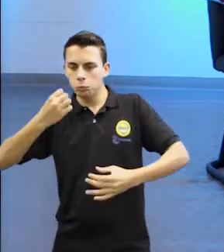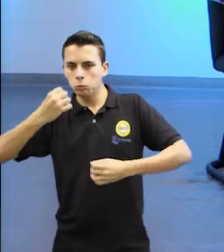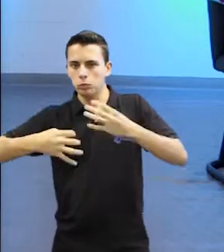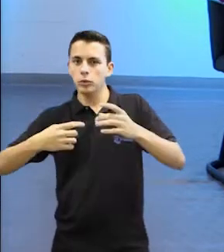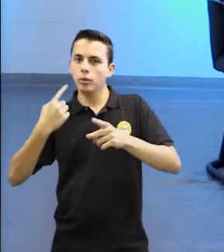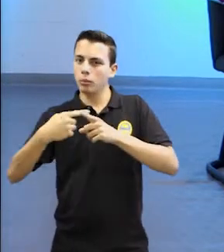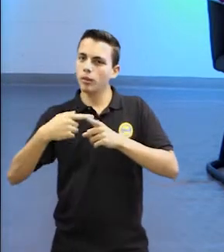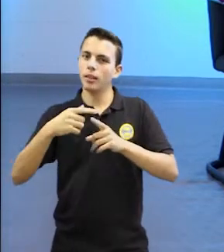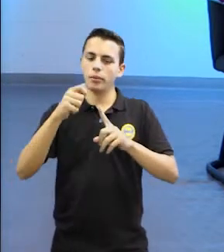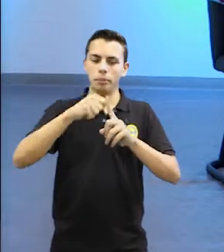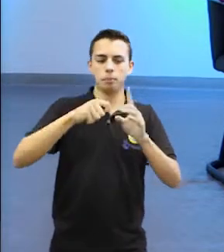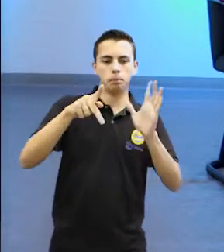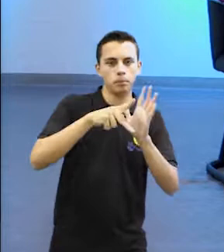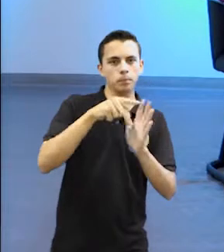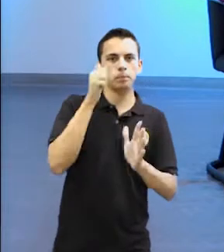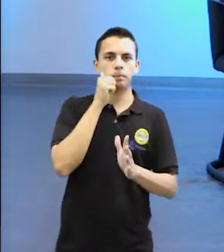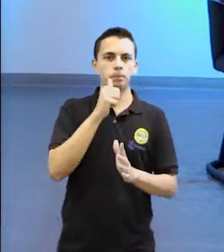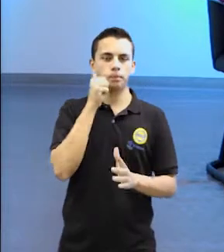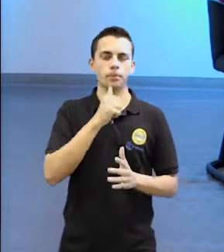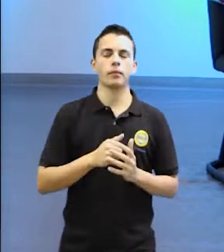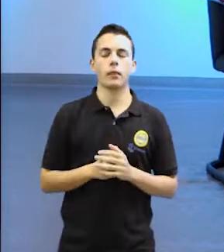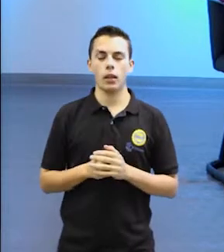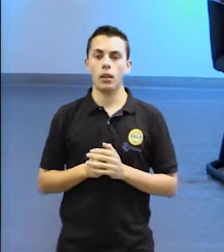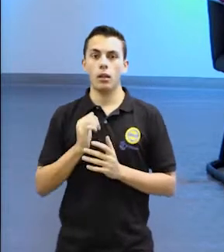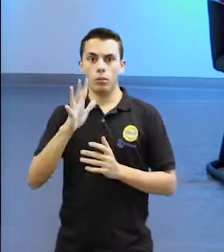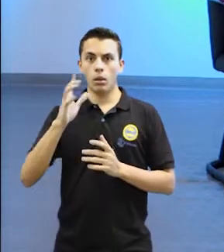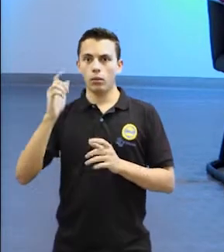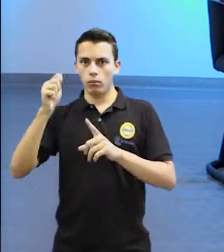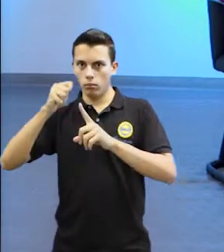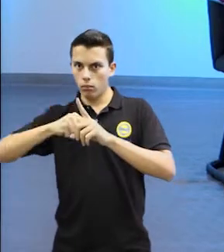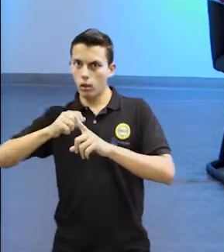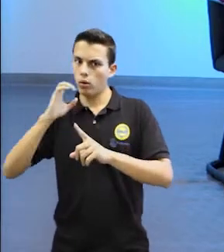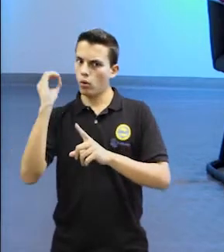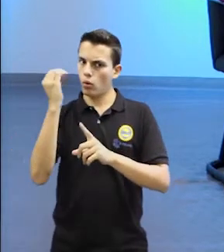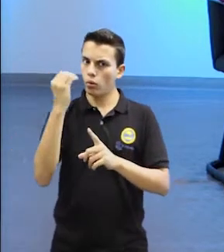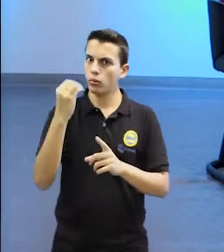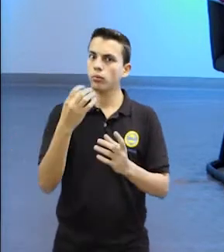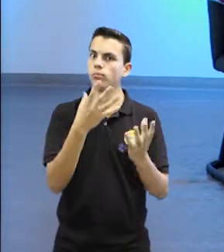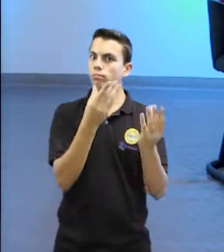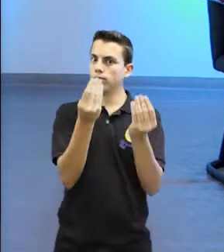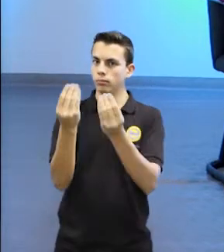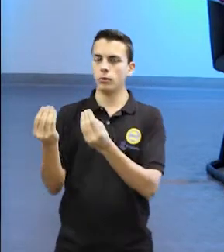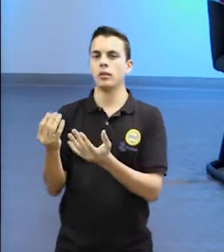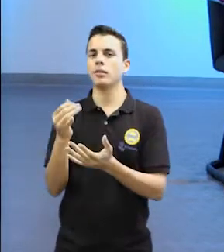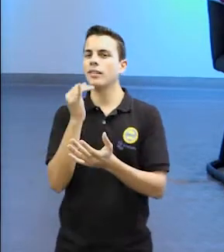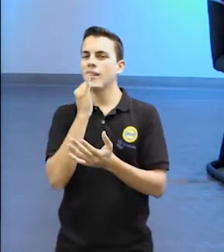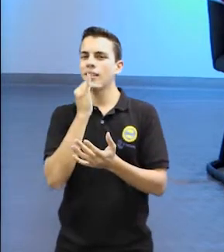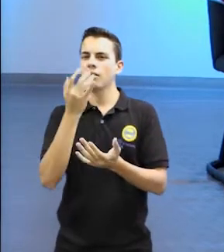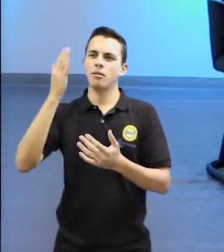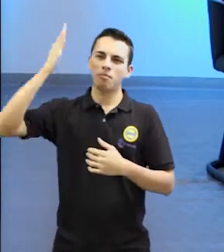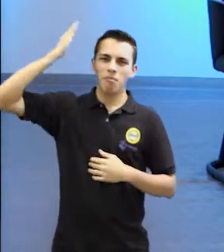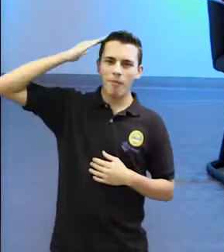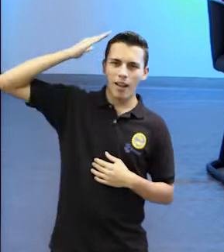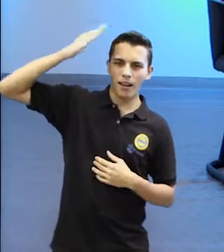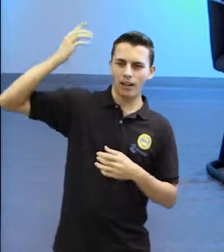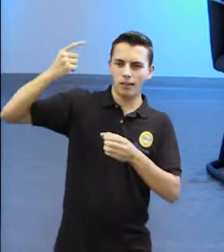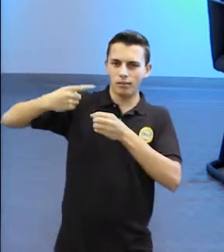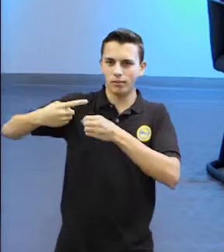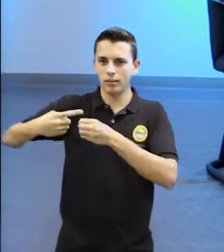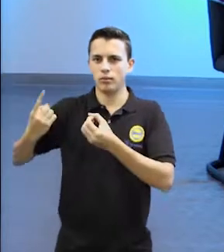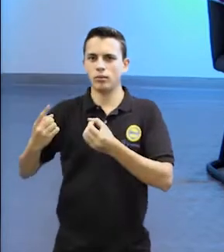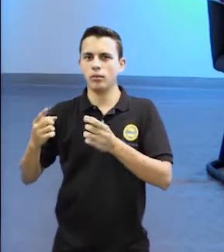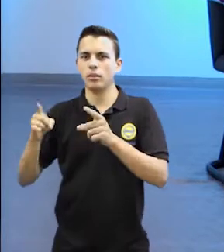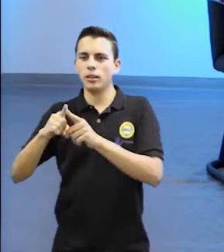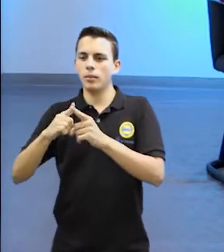outubro. Enquanto um está aqui, o outro viaja. A gente está agora, semana que vem, lá para o Paraná, para o interior. Você falou que foi para Brasília.